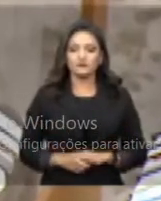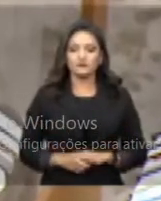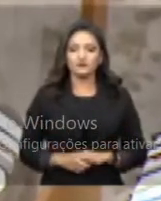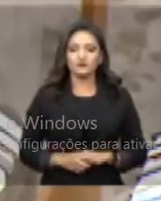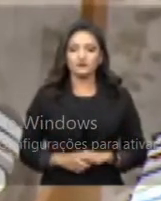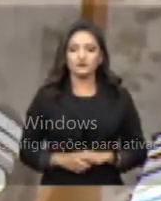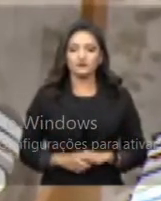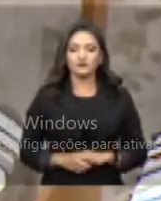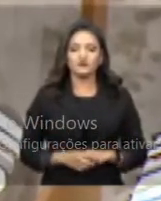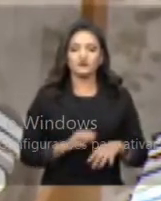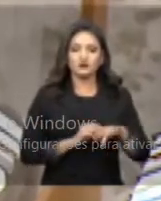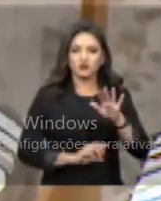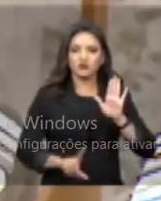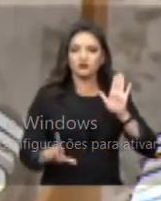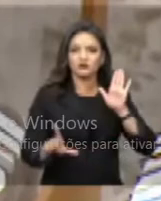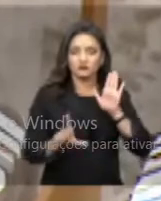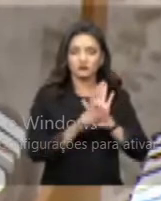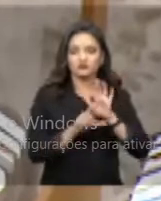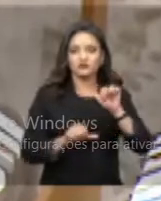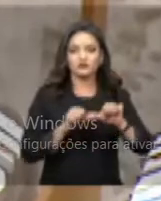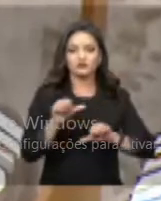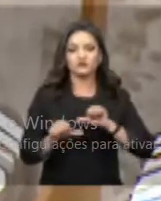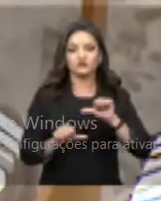trazida pela Lei